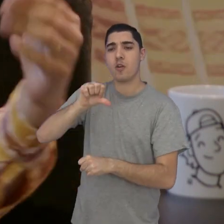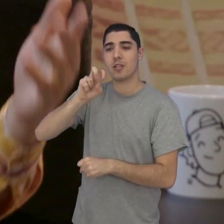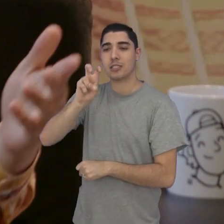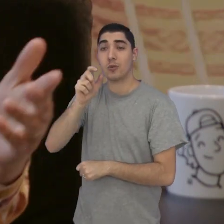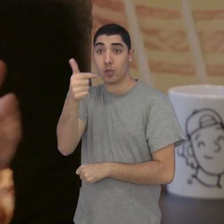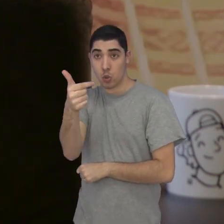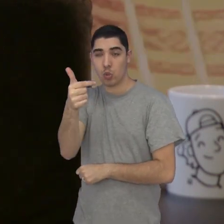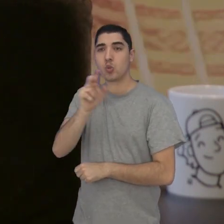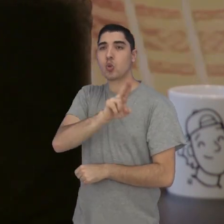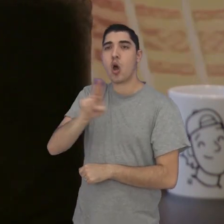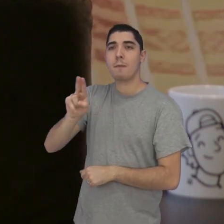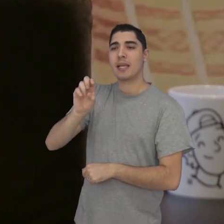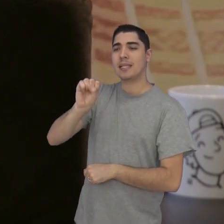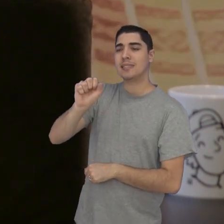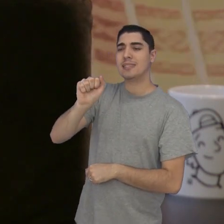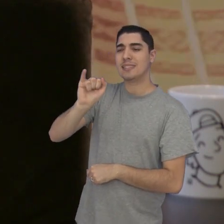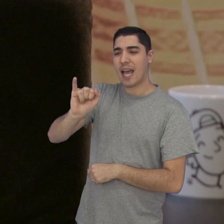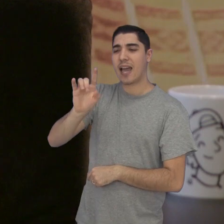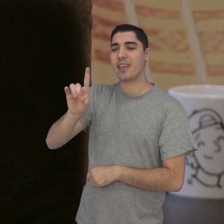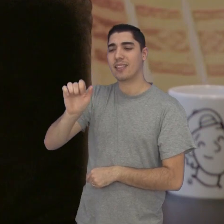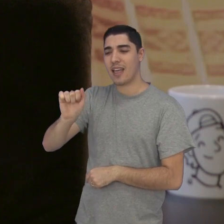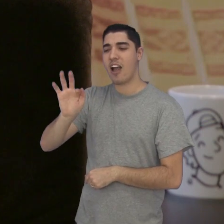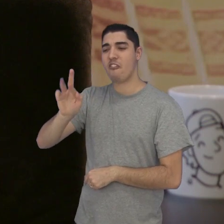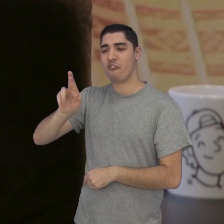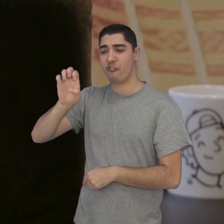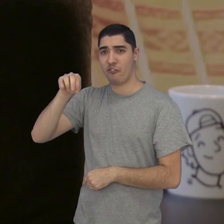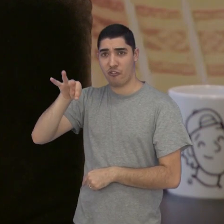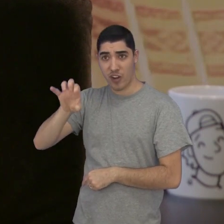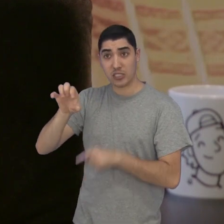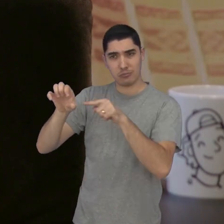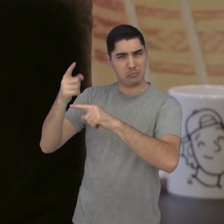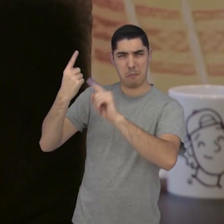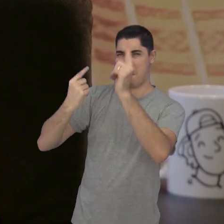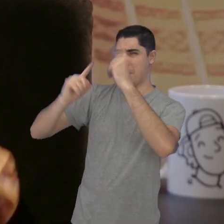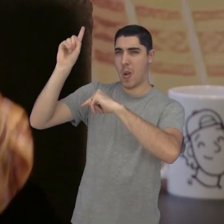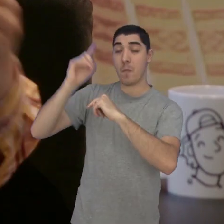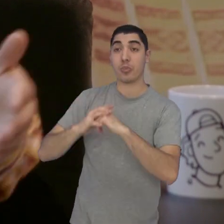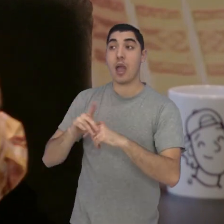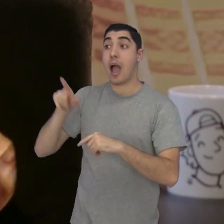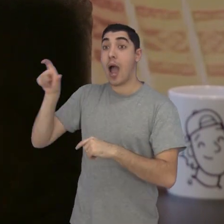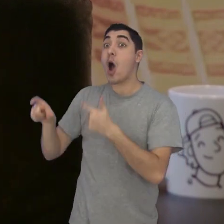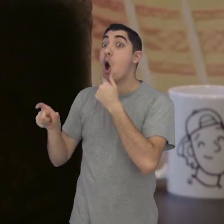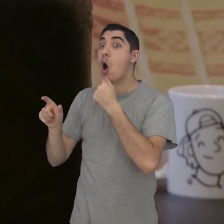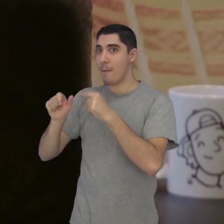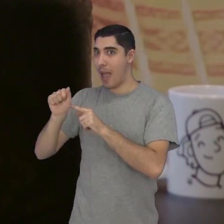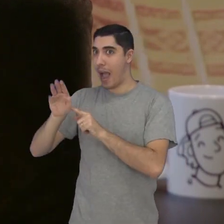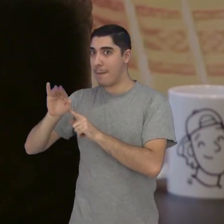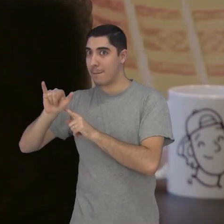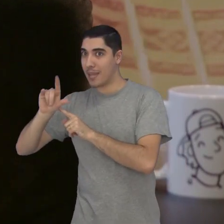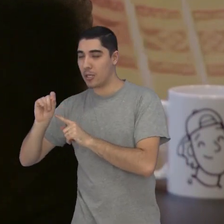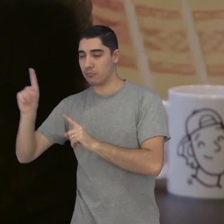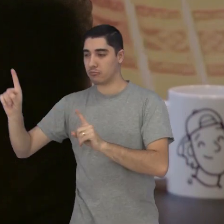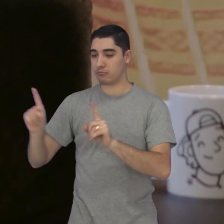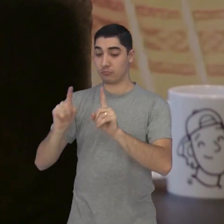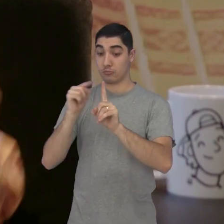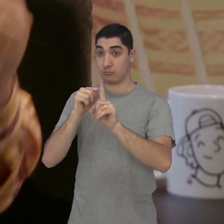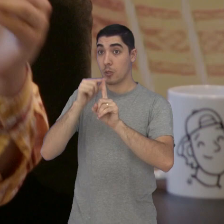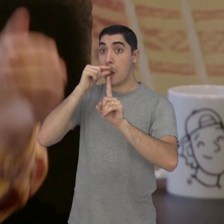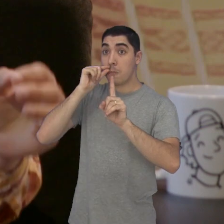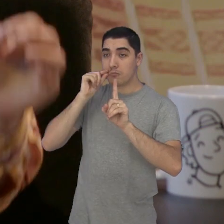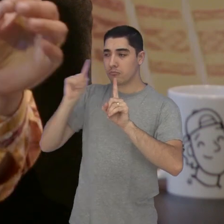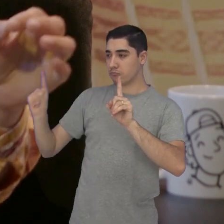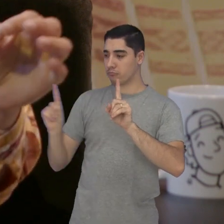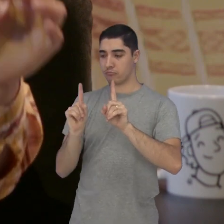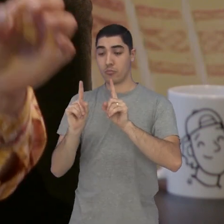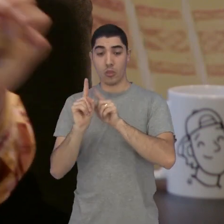da Frente, que foi um sucesso. O Abílio Pereira, quando sentou para bater o contrato, falou: Mazzaropi, a